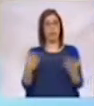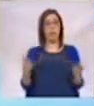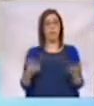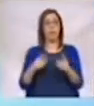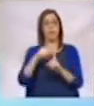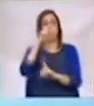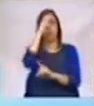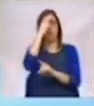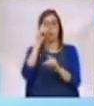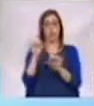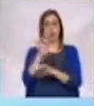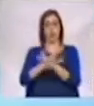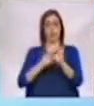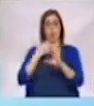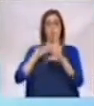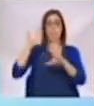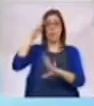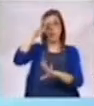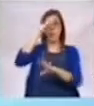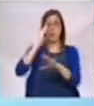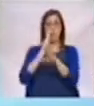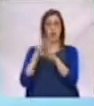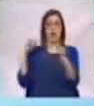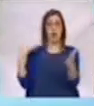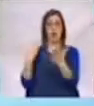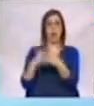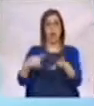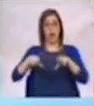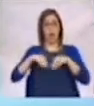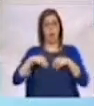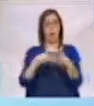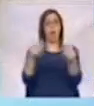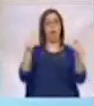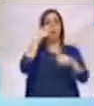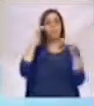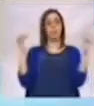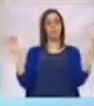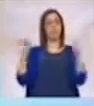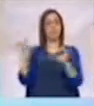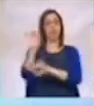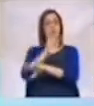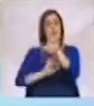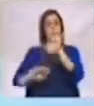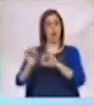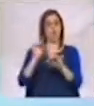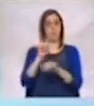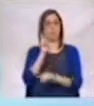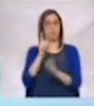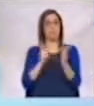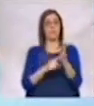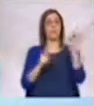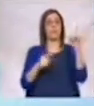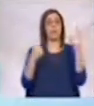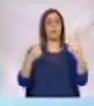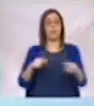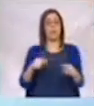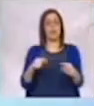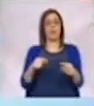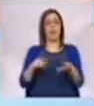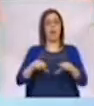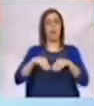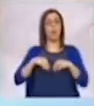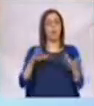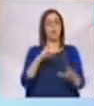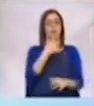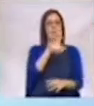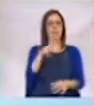que não fizeram o esforço que a Europa fez nestes últimos anos de acolhimento de muita gente que chegou à Europa. Basta ver que os Estados Unidos tinham uma